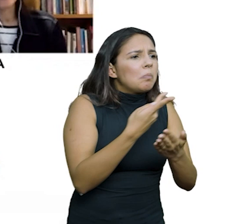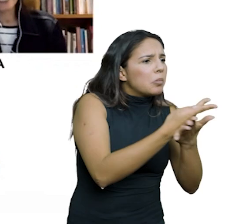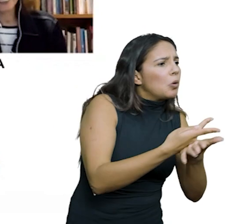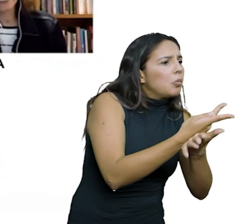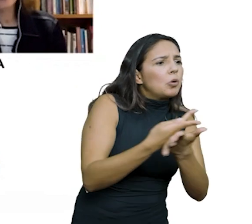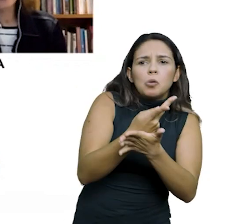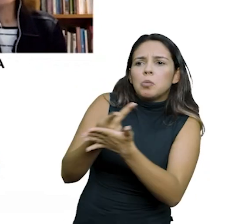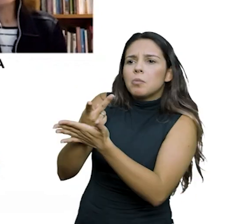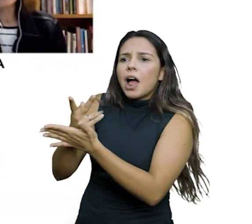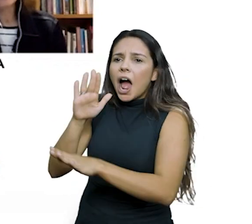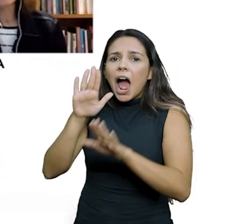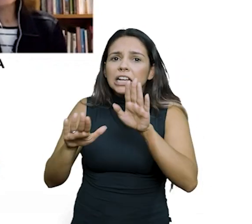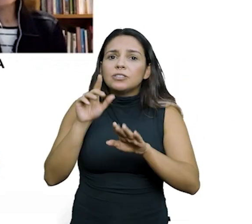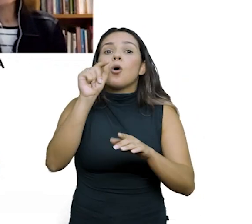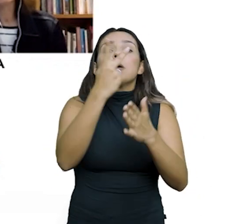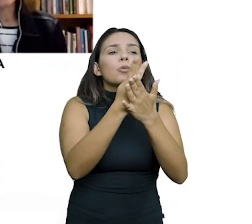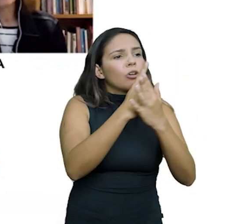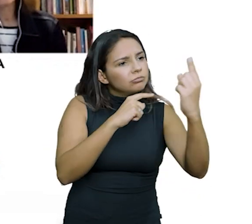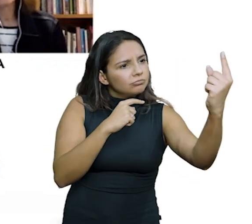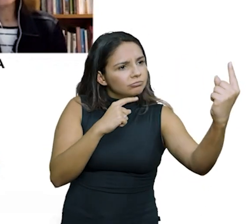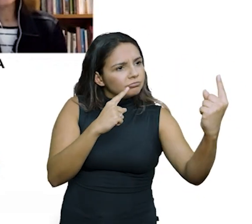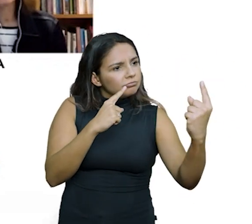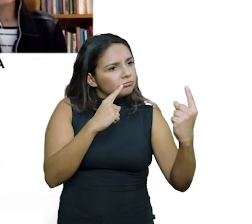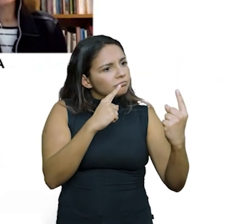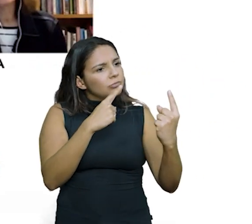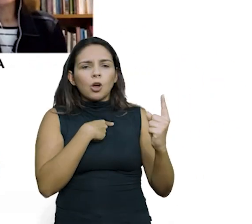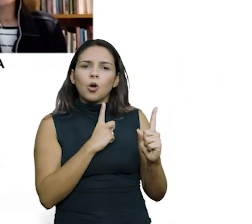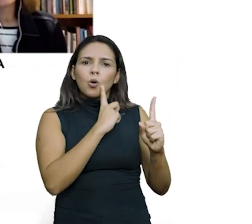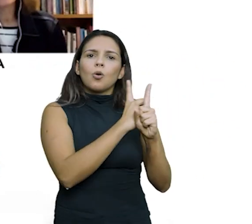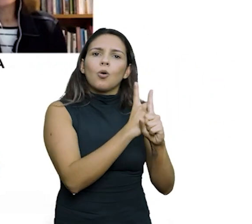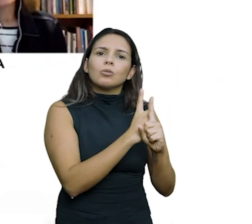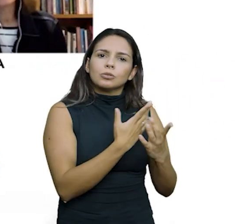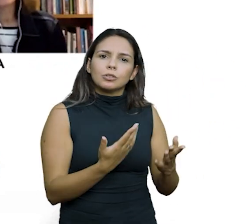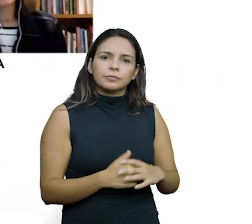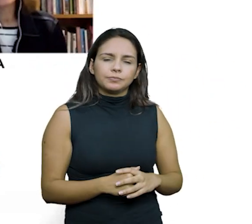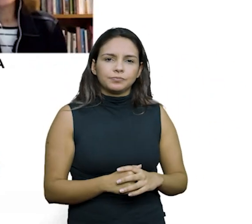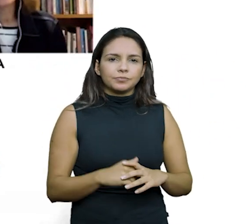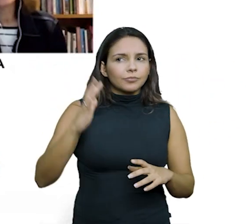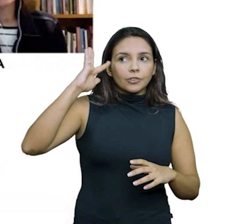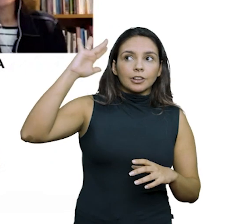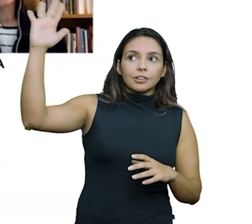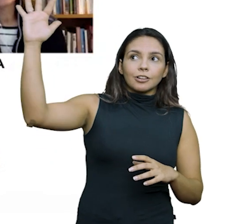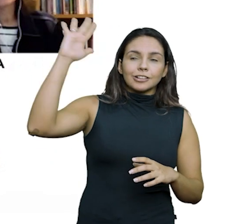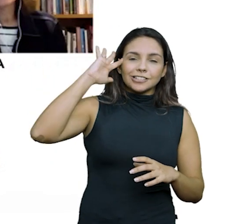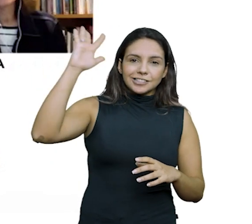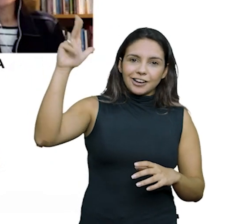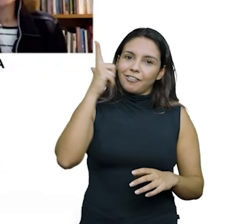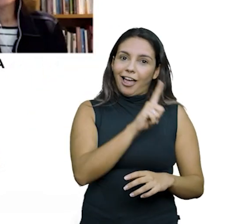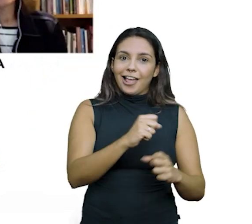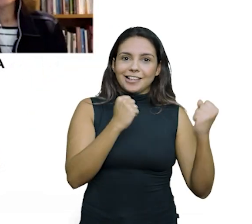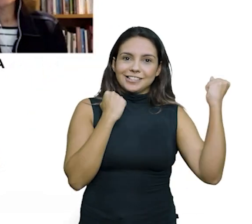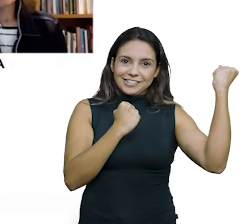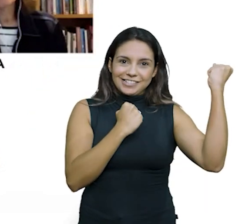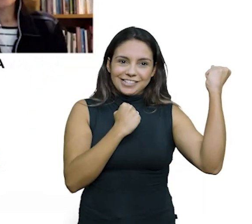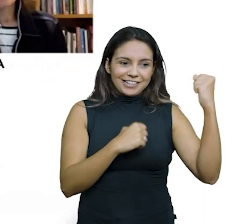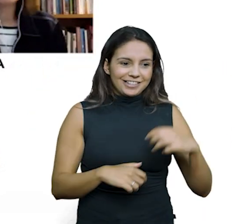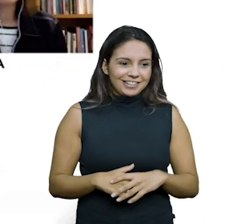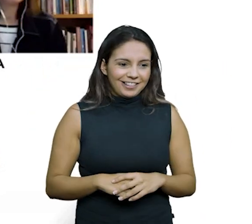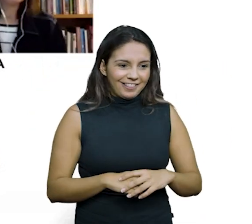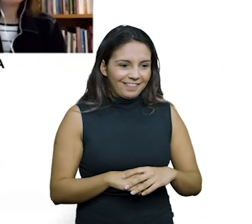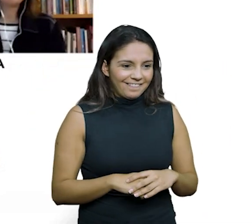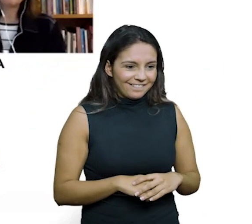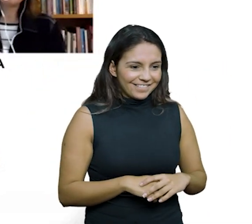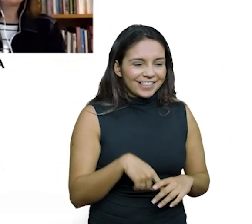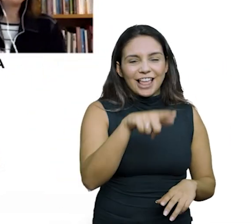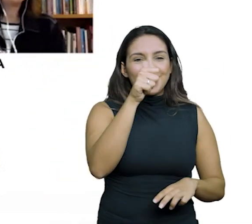nos encontre. É um título do livro do Leminski, né? Distraídos venceremos. Não, nem fala,